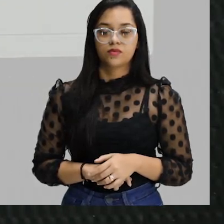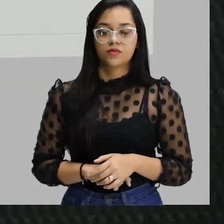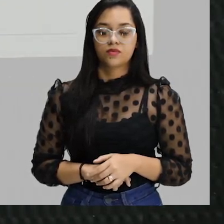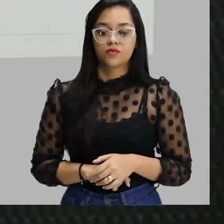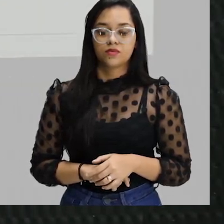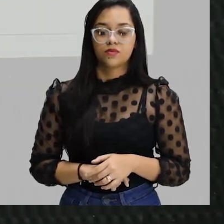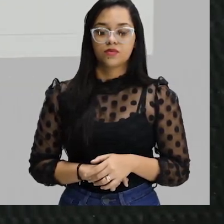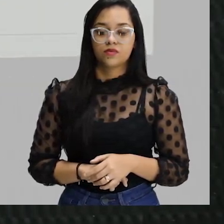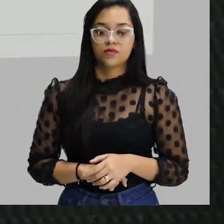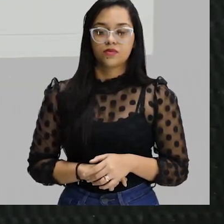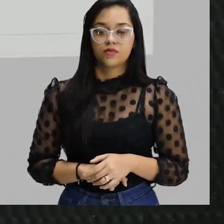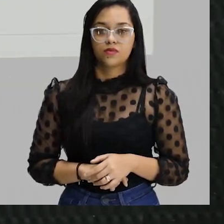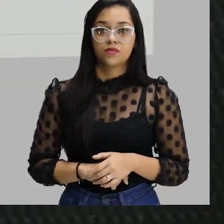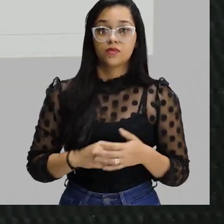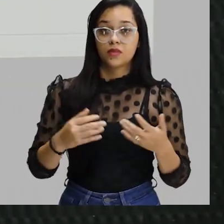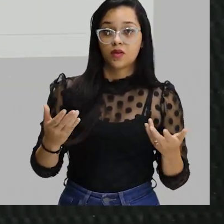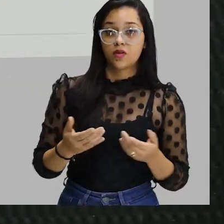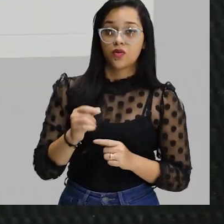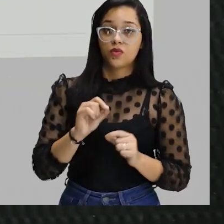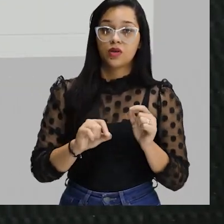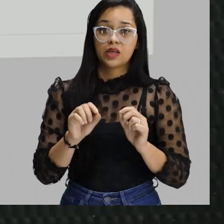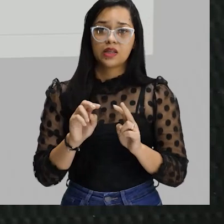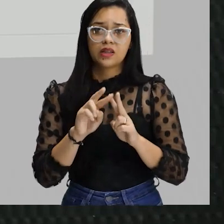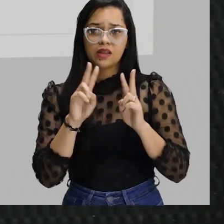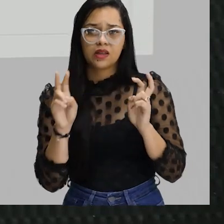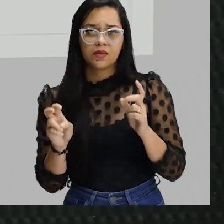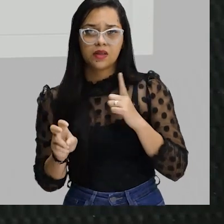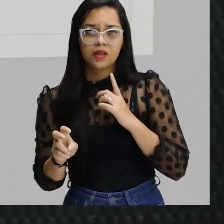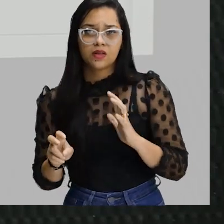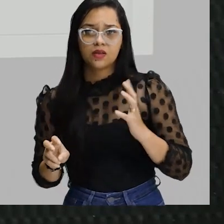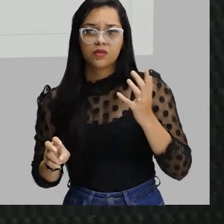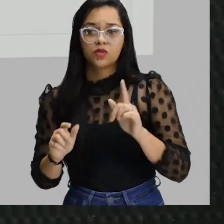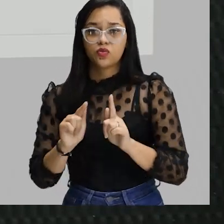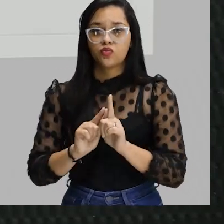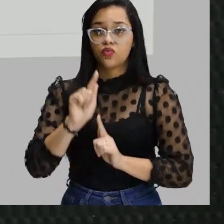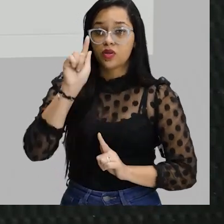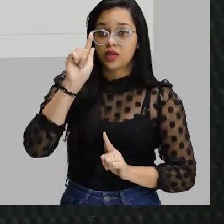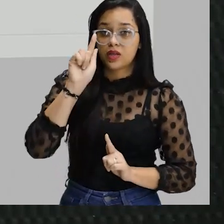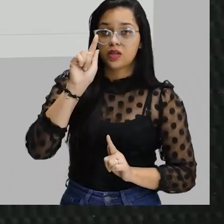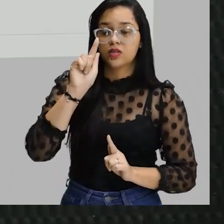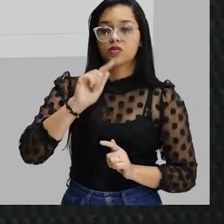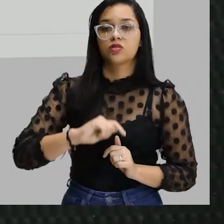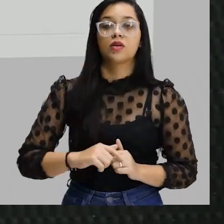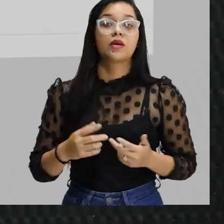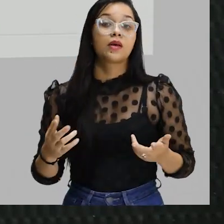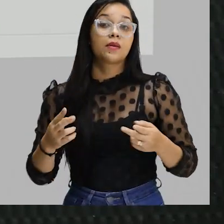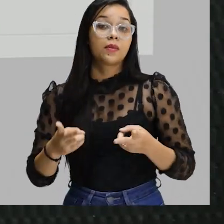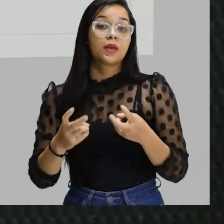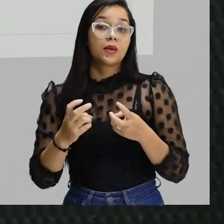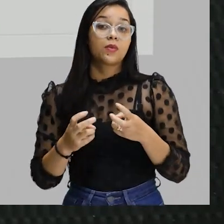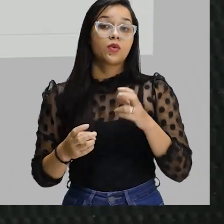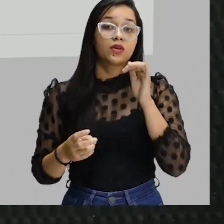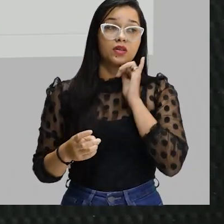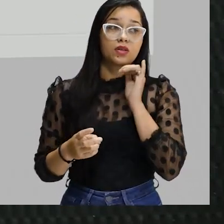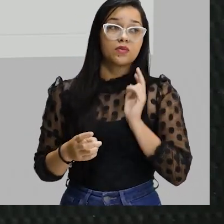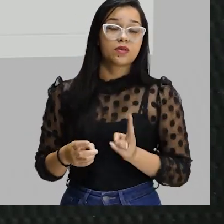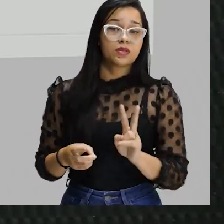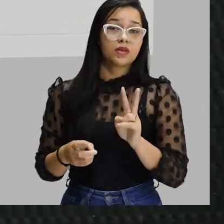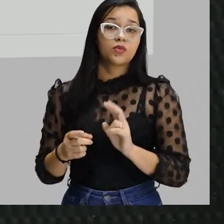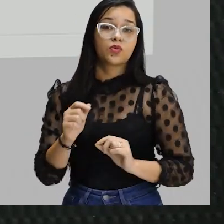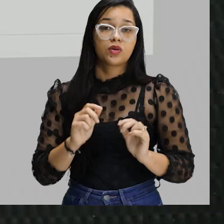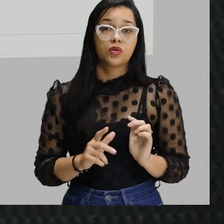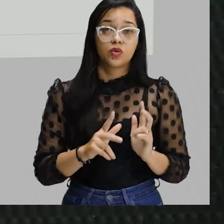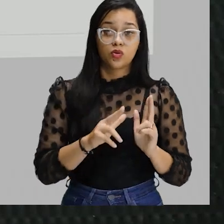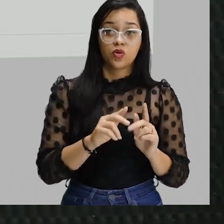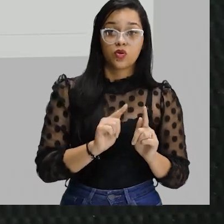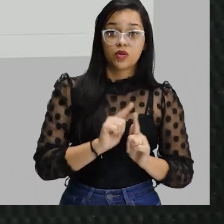Vamos, né, ver aí a situação do foguete. Né? Perceba que os exemplos eles se repetem. A gente vai ver os